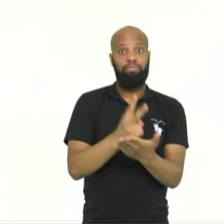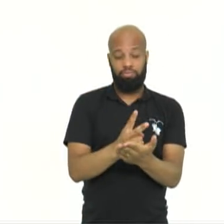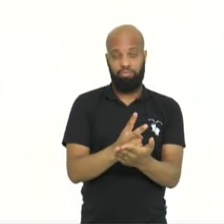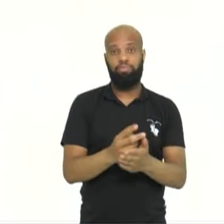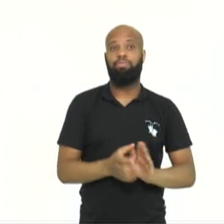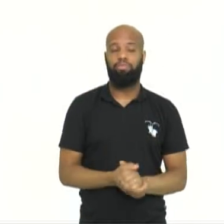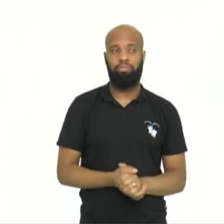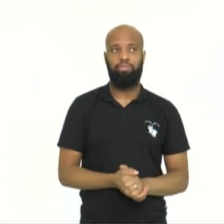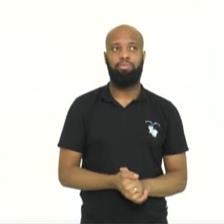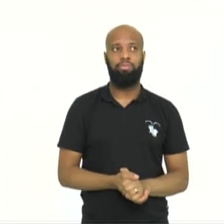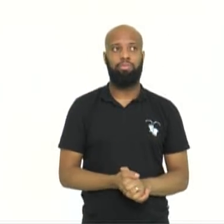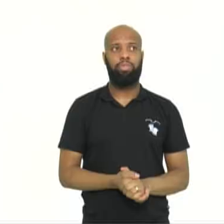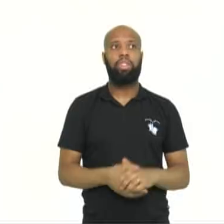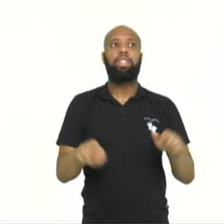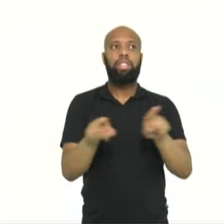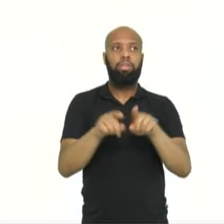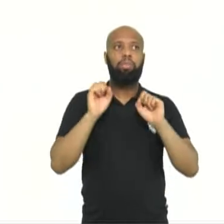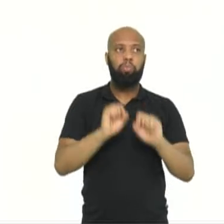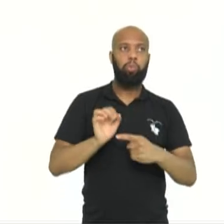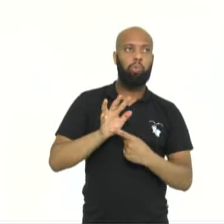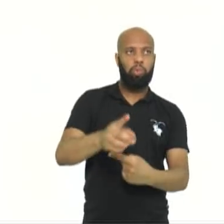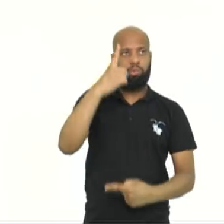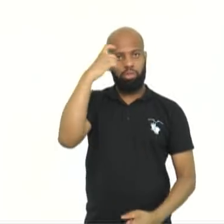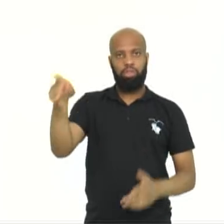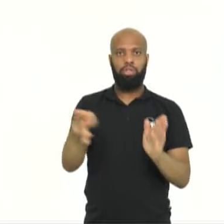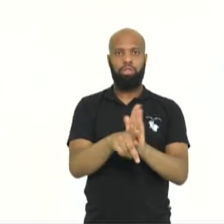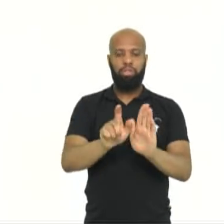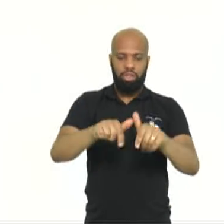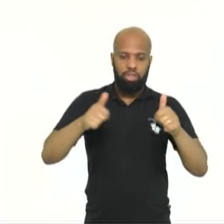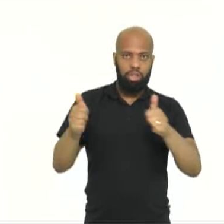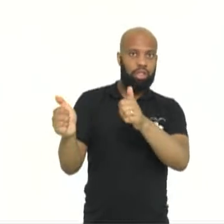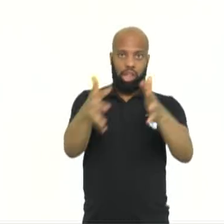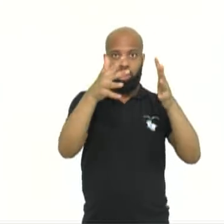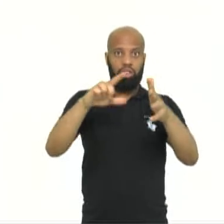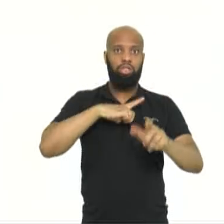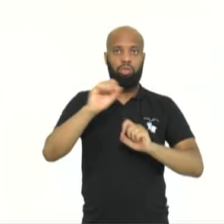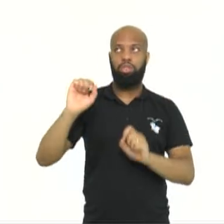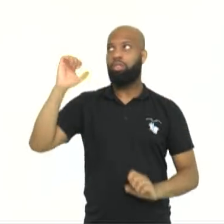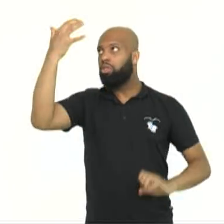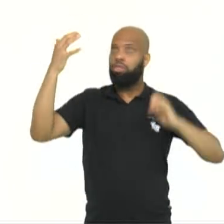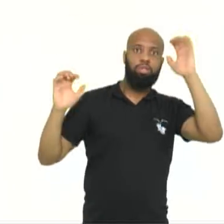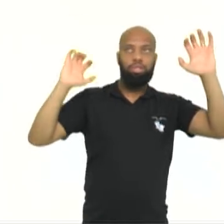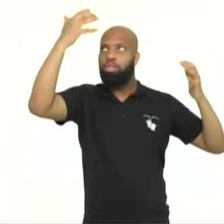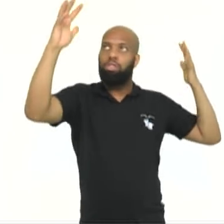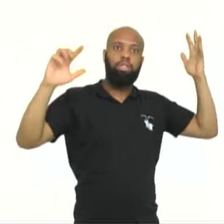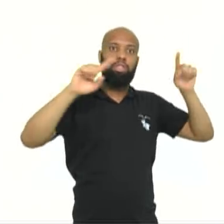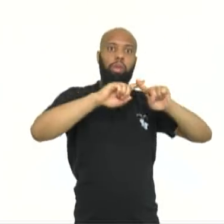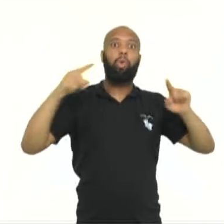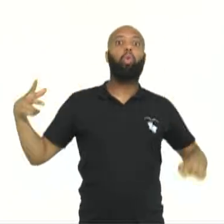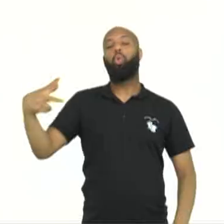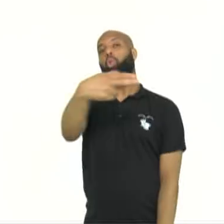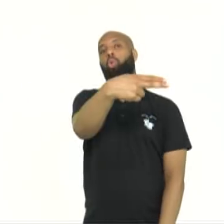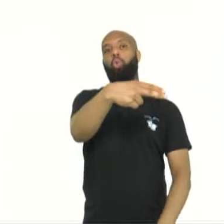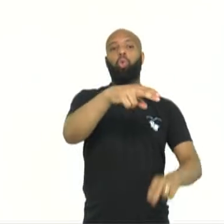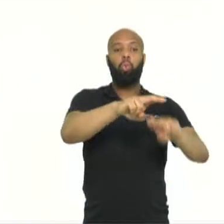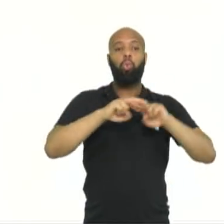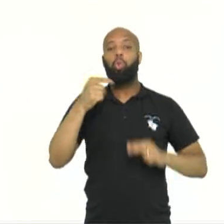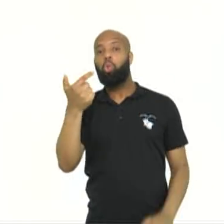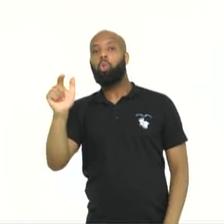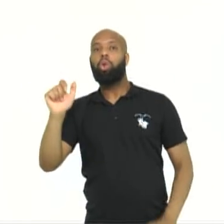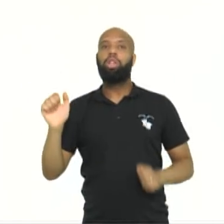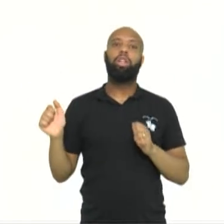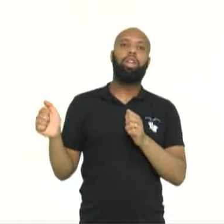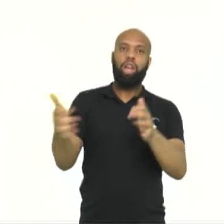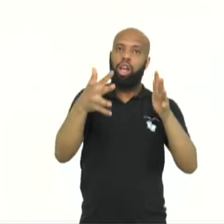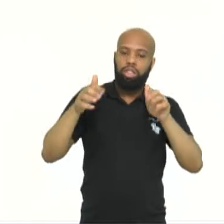essa ideia. Também pode transmitir a ideia de uma ação que vinha acontecendo, mas foi interrompida por uma outra ação,